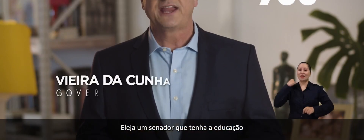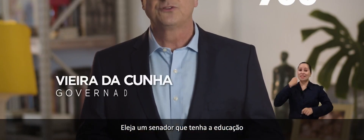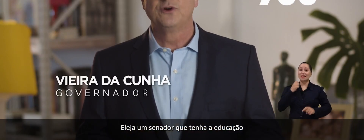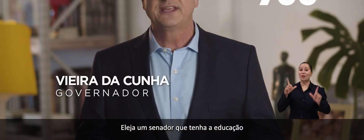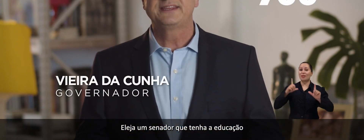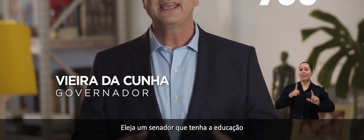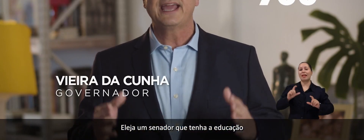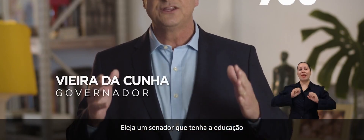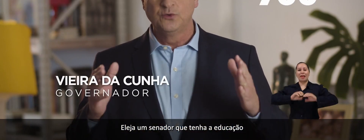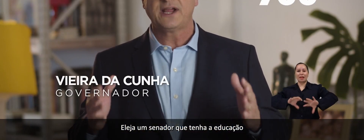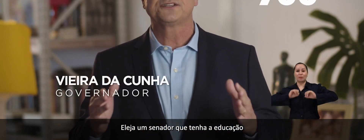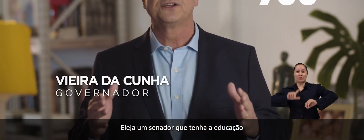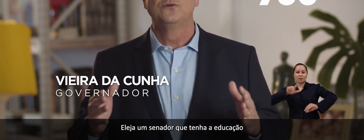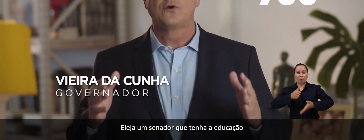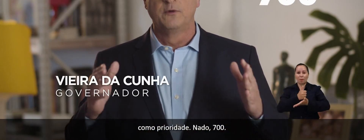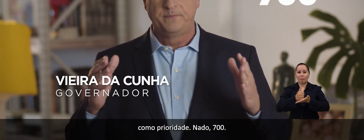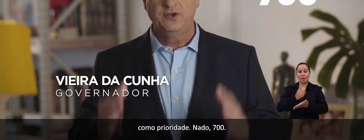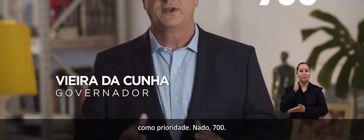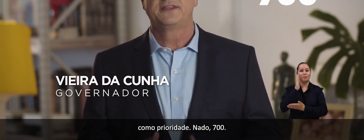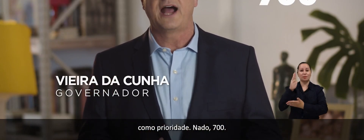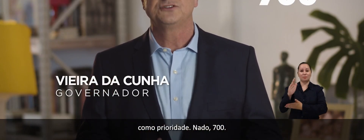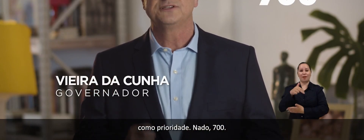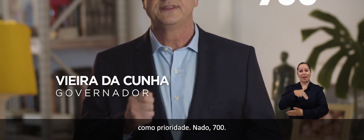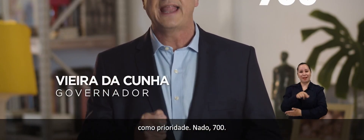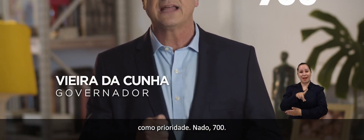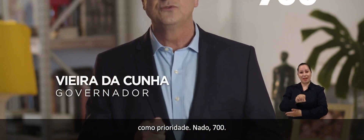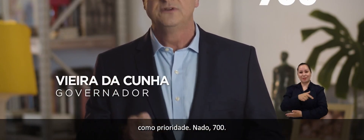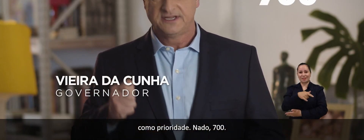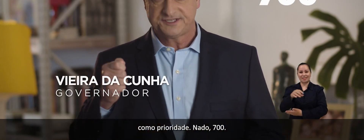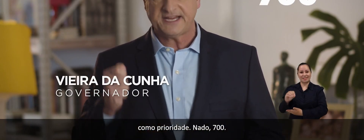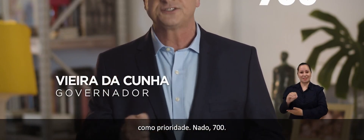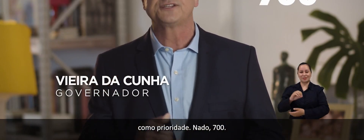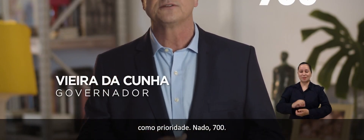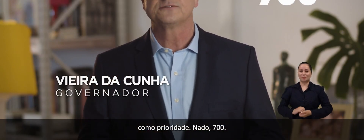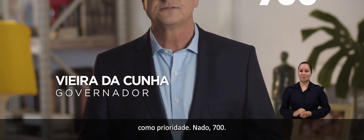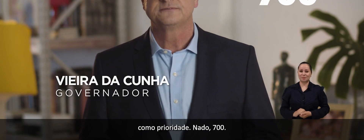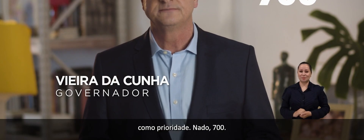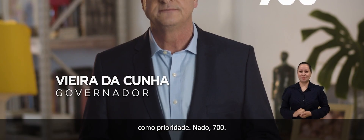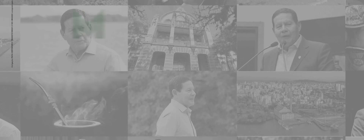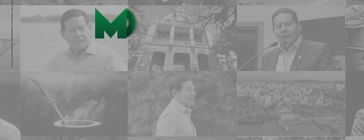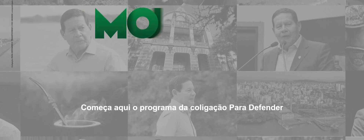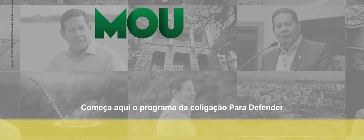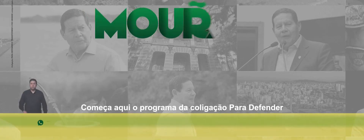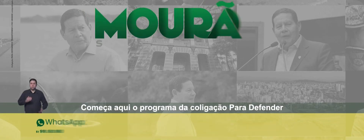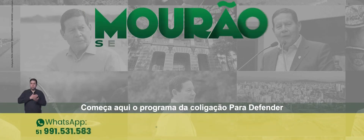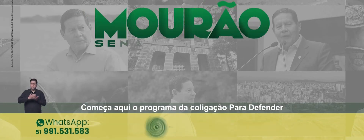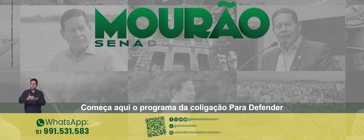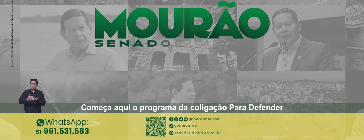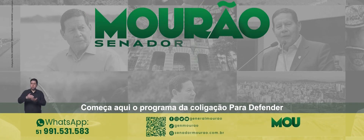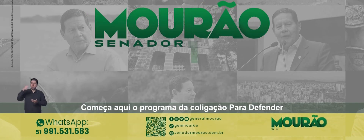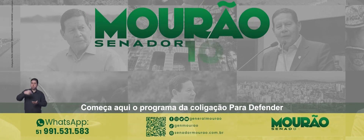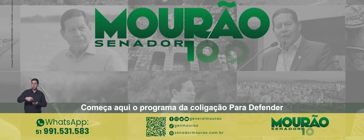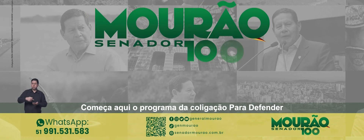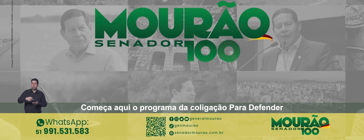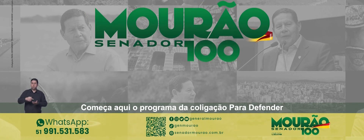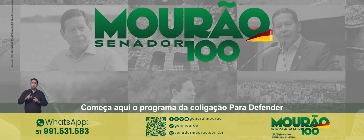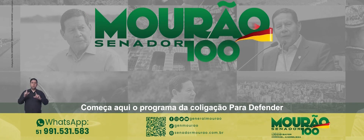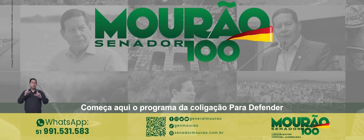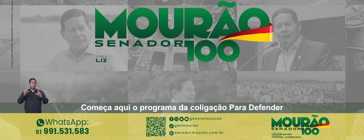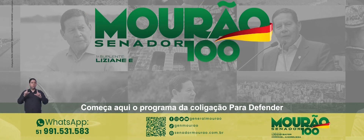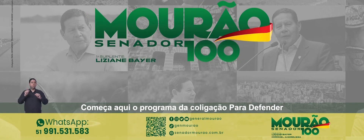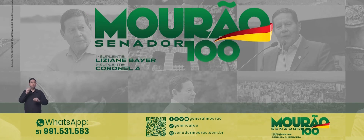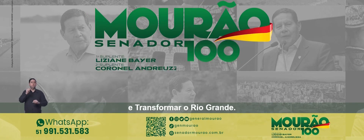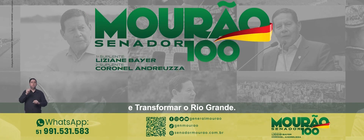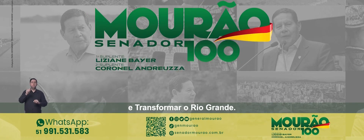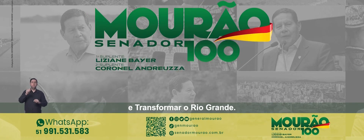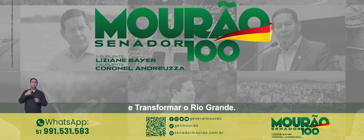Eleja um senador que tenha a educação como prioridade. Nado 700. Começa aqui o programa da coligação